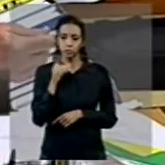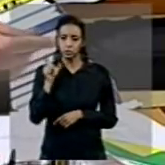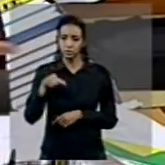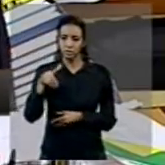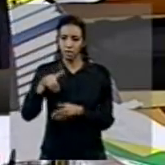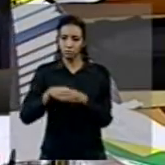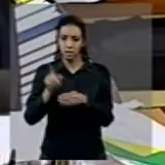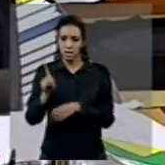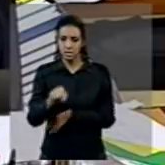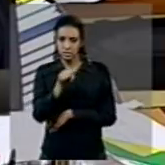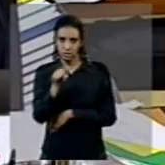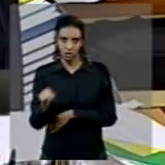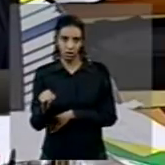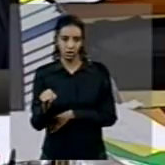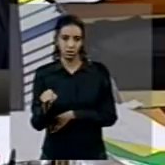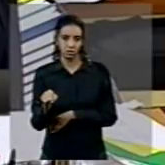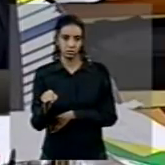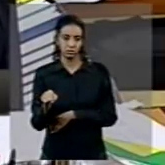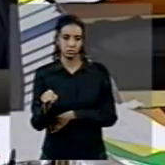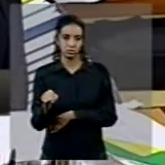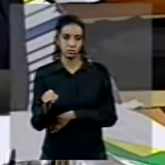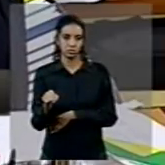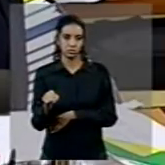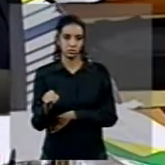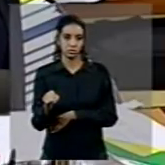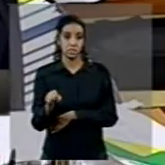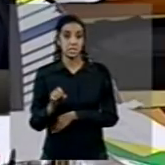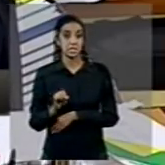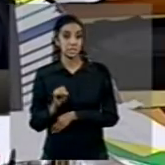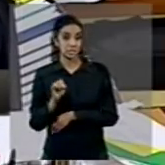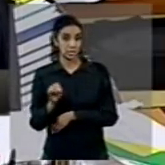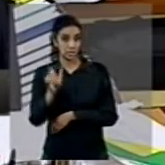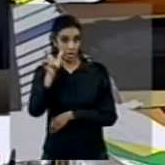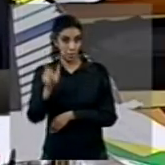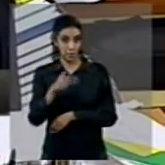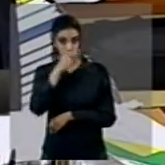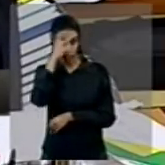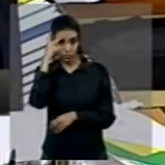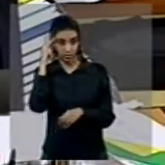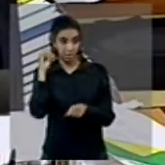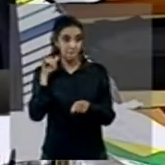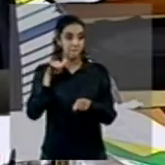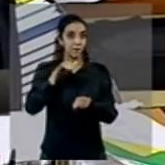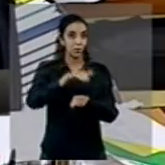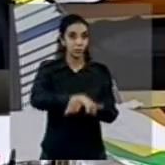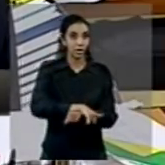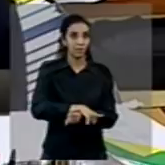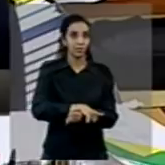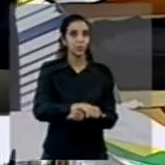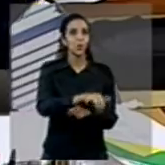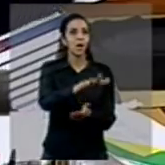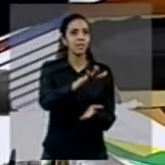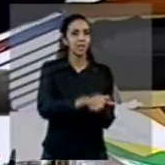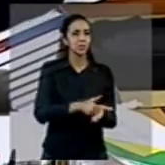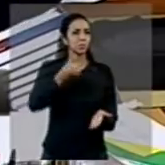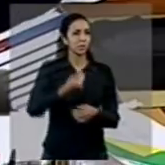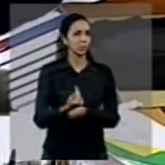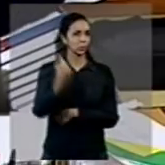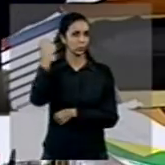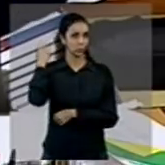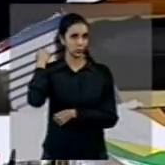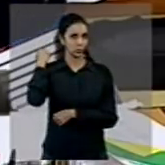eleitoral ante a ausência do eleitor para o cadastramento primitivo. E esse